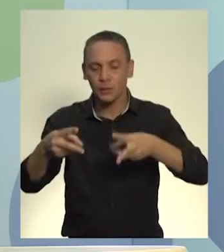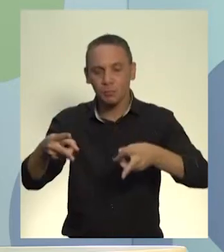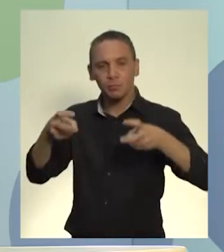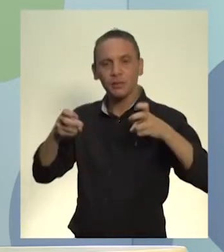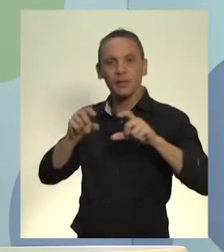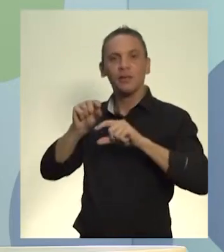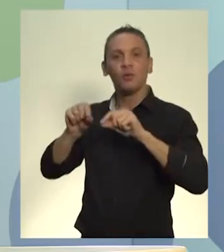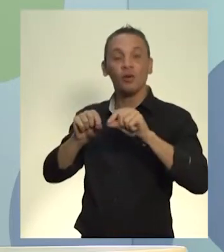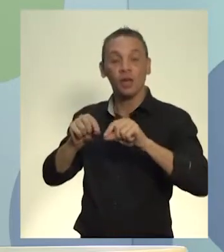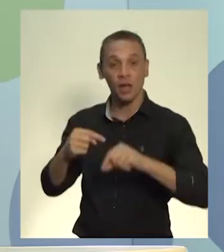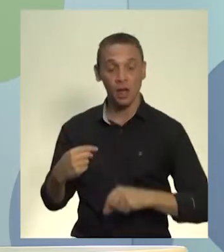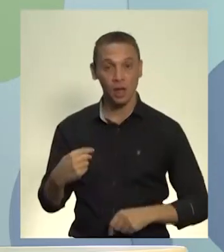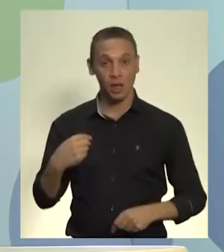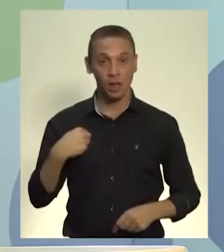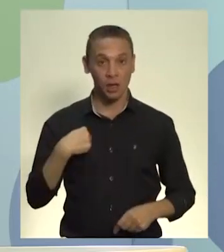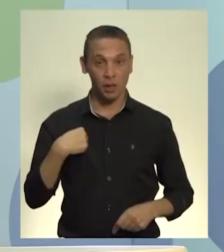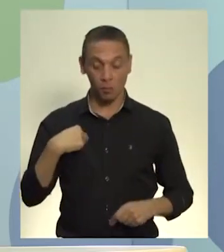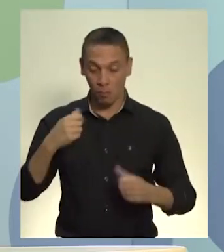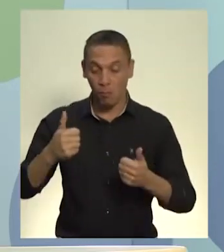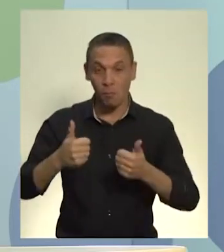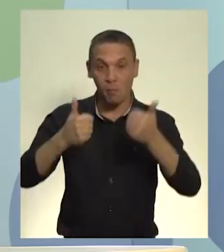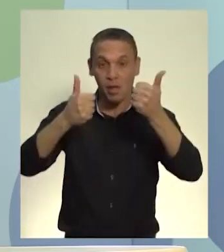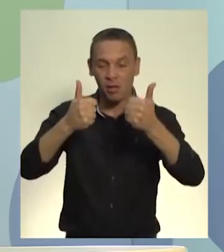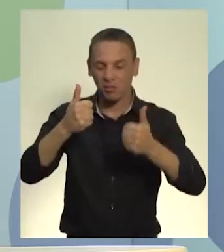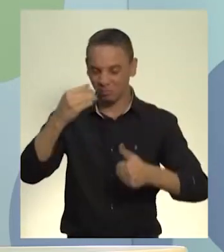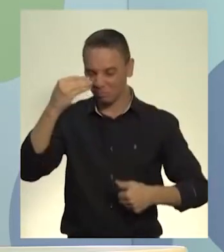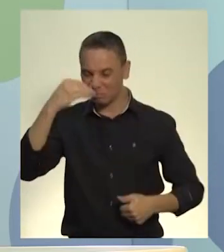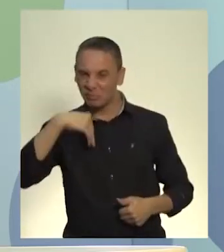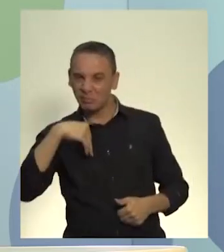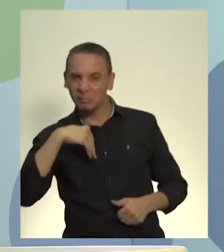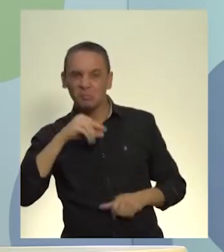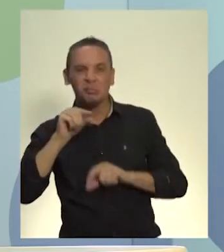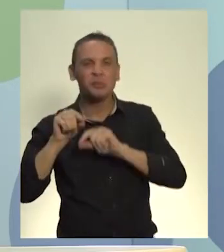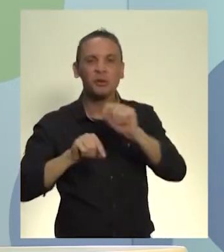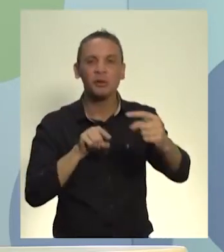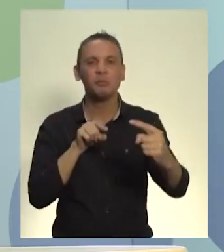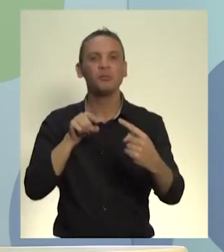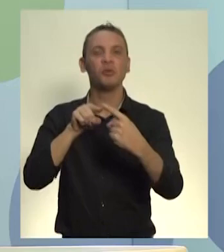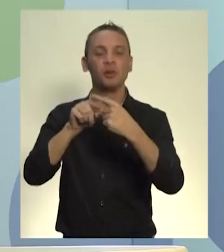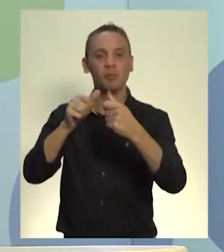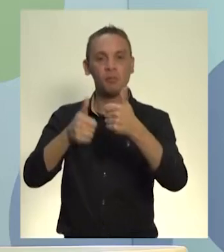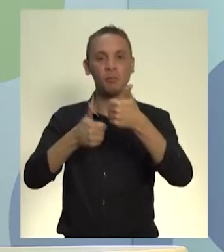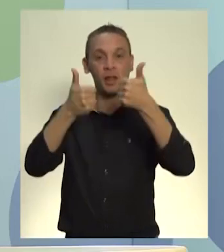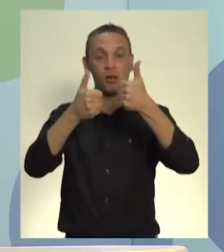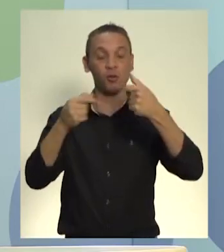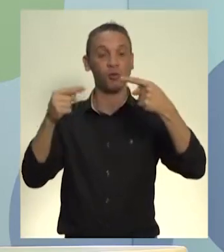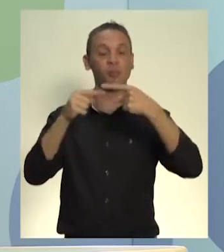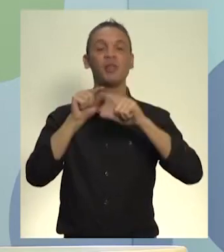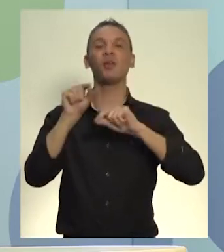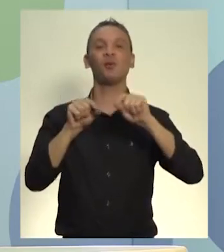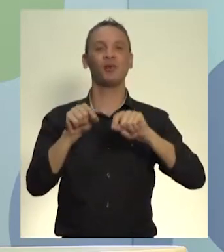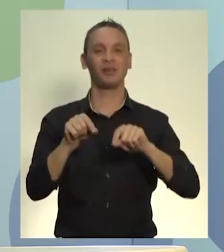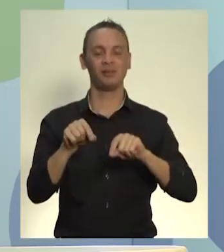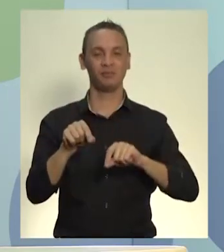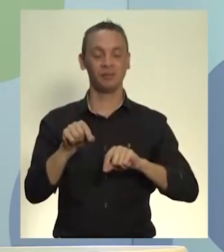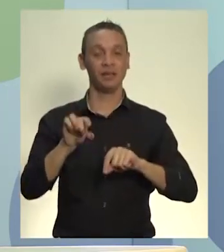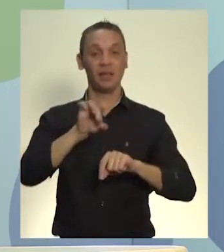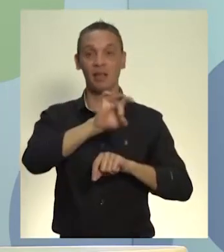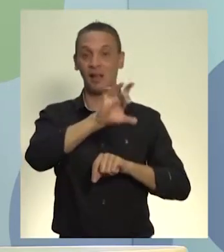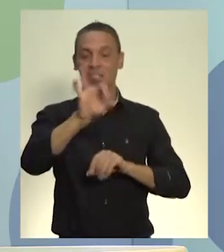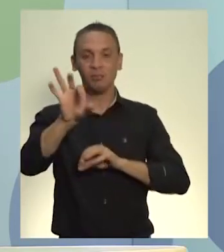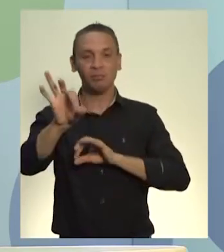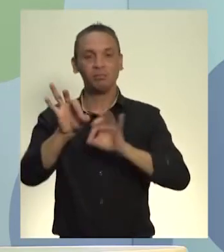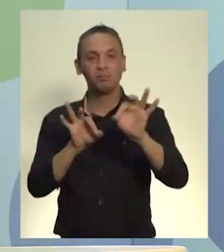perceberem qual competência está mais frágil e qual pode ser transformada em ponto forte. E aí trabalhar